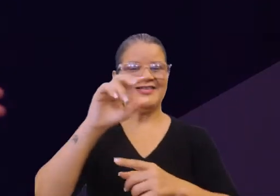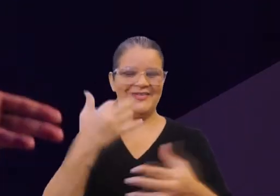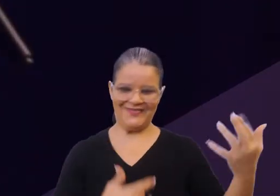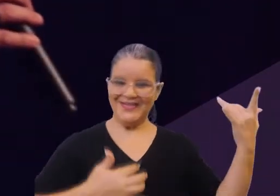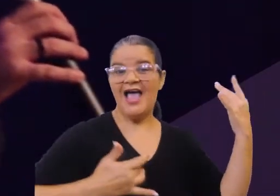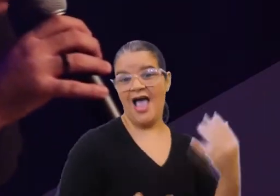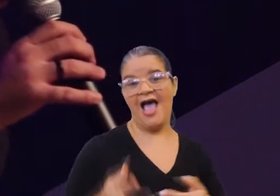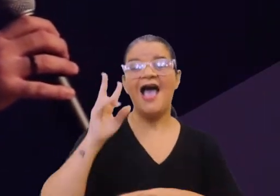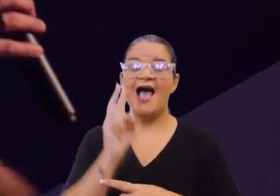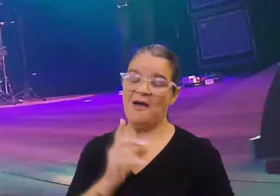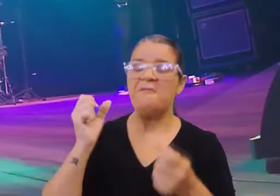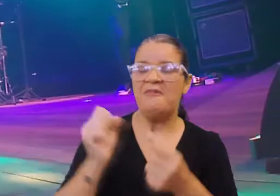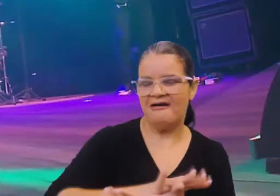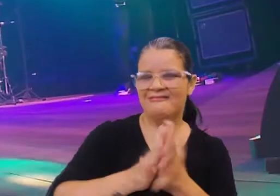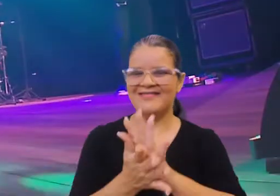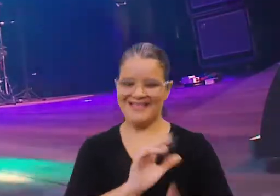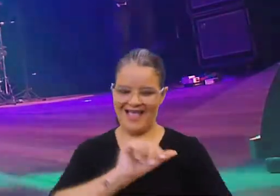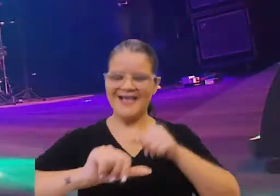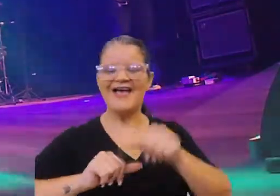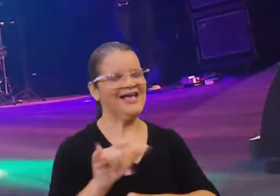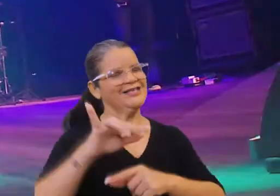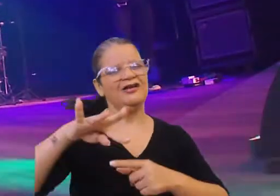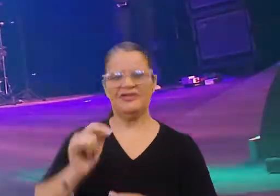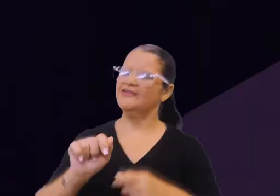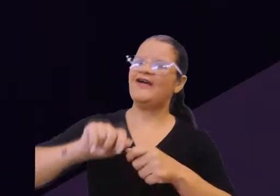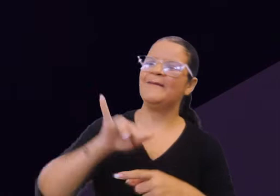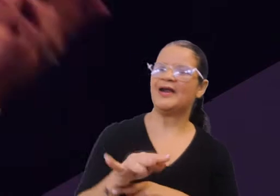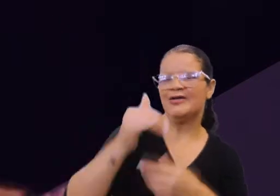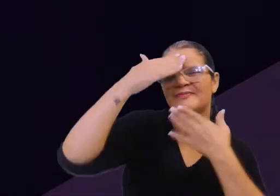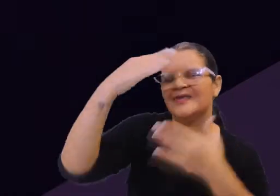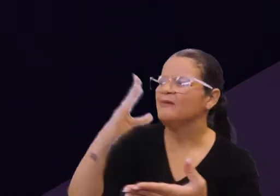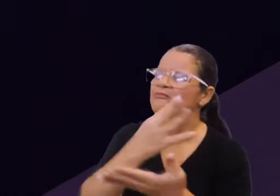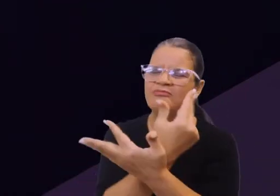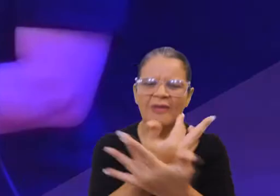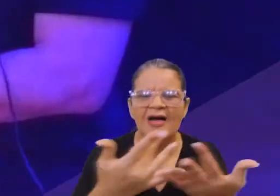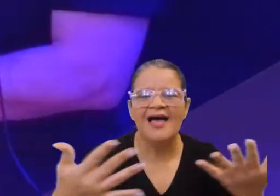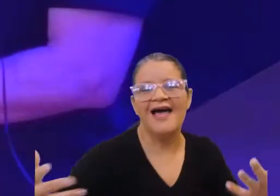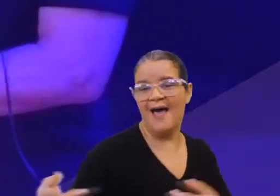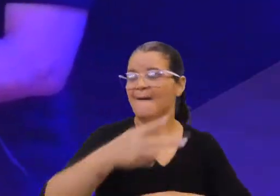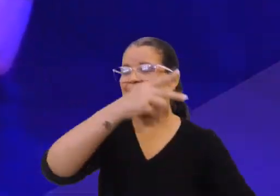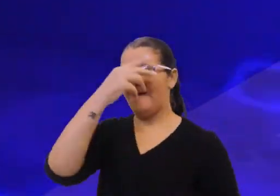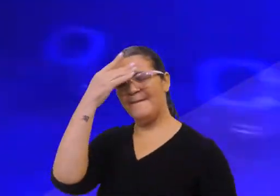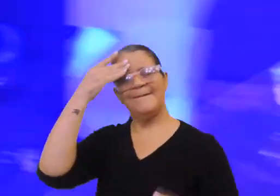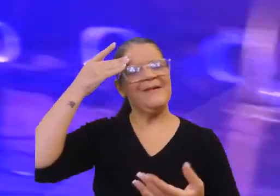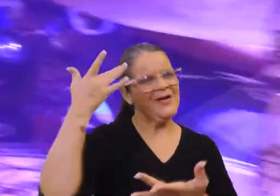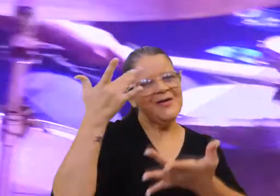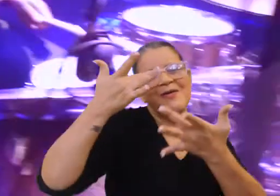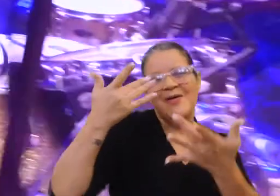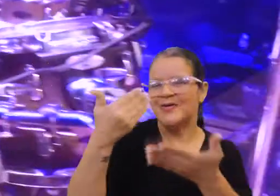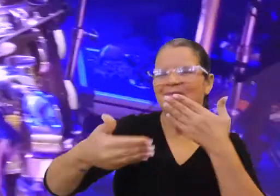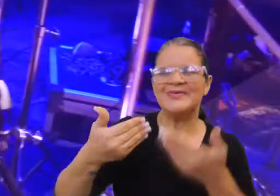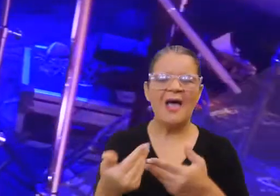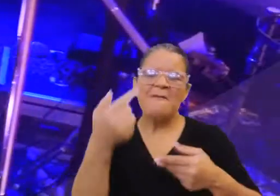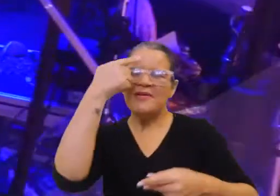ligado com o baque, pode ser virado. Salustiano faz maracatu, muito obrigado. É tanta gente que eu perdi o rumo da levada. Pensei que estava lá no galo,